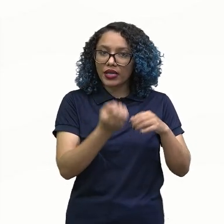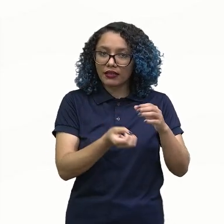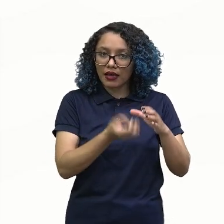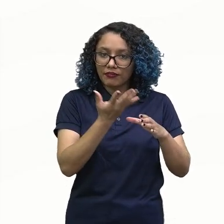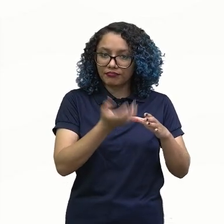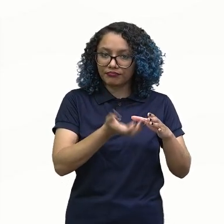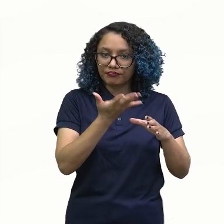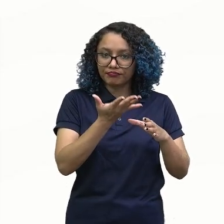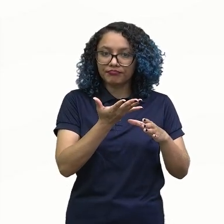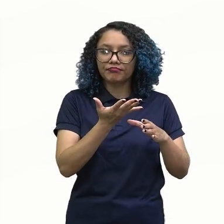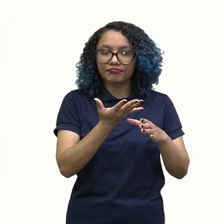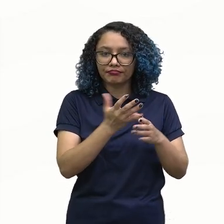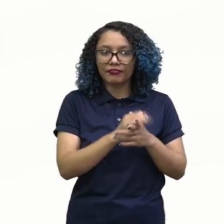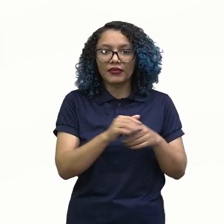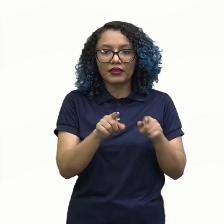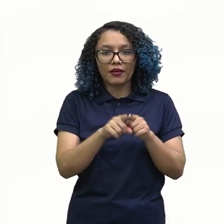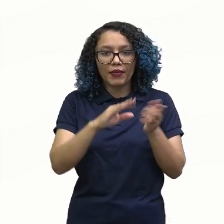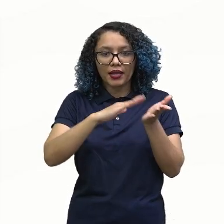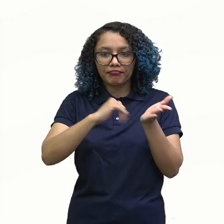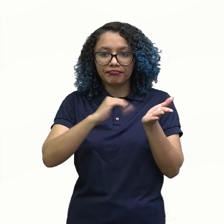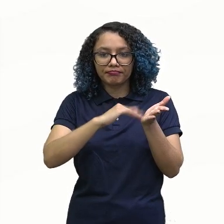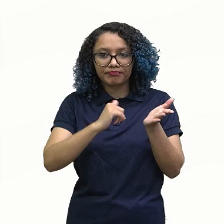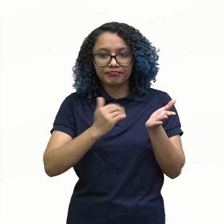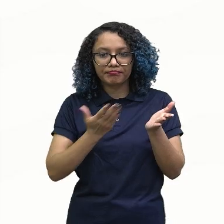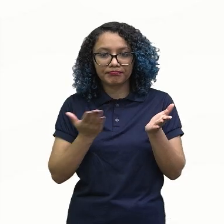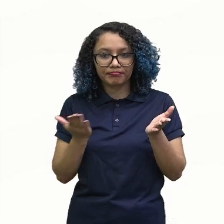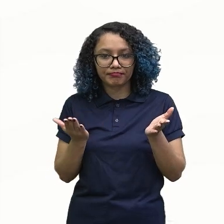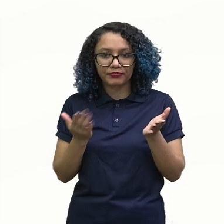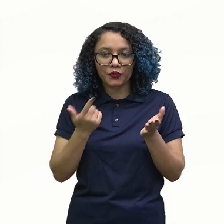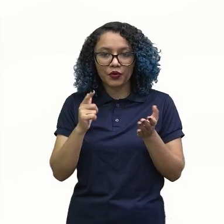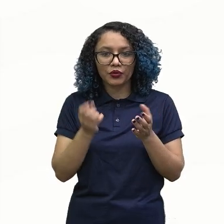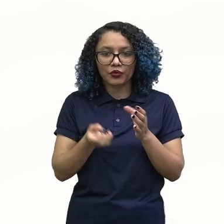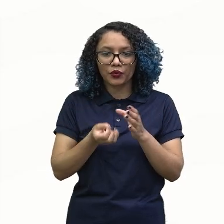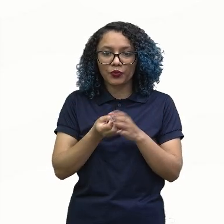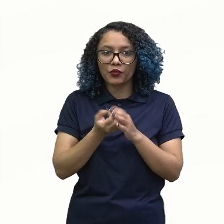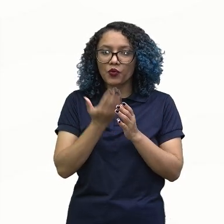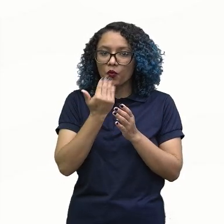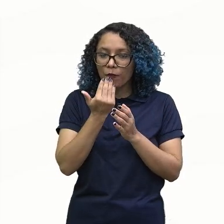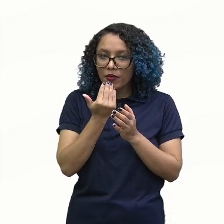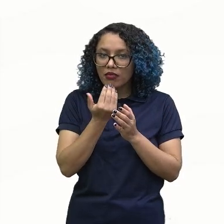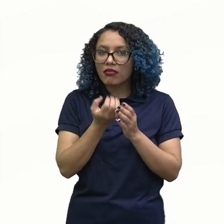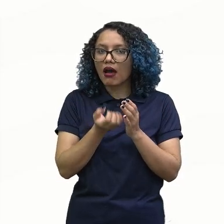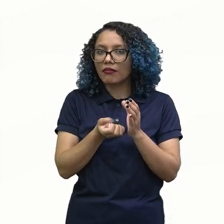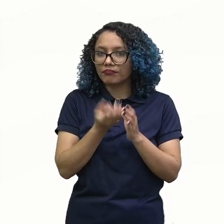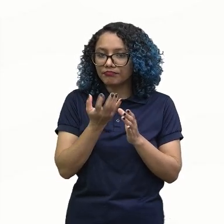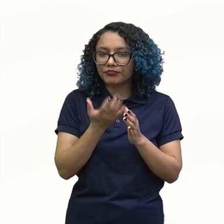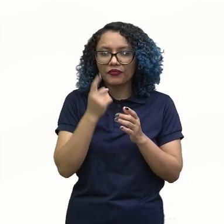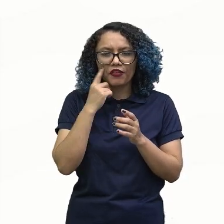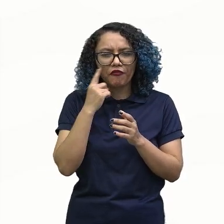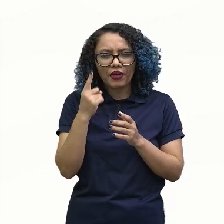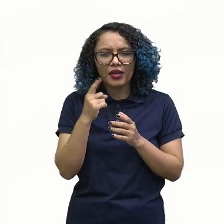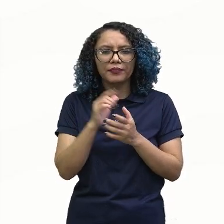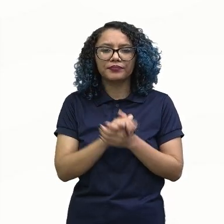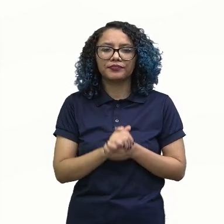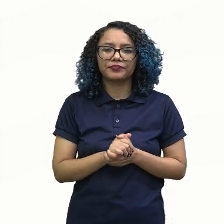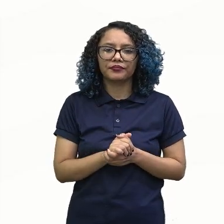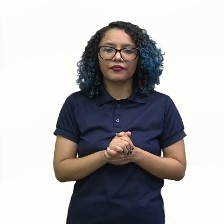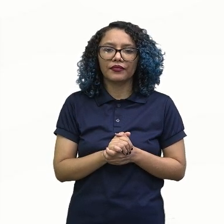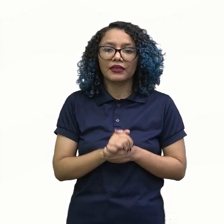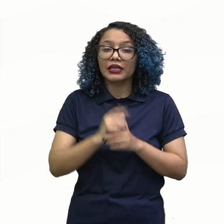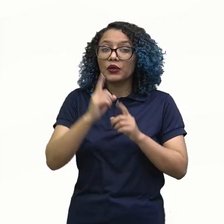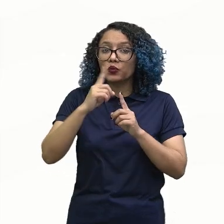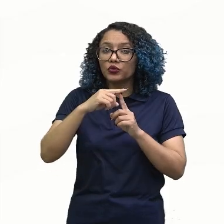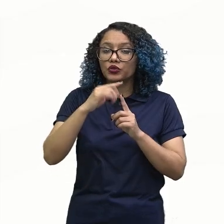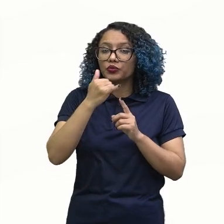os resíduos, temos aqui a produção de alimentos. Vejam como esse tipo de